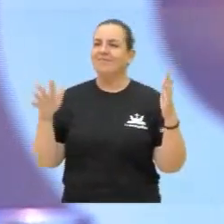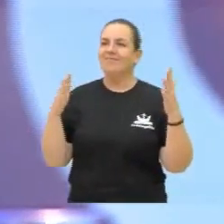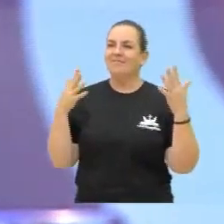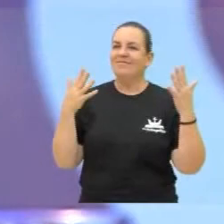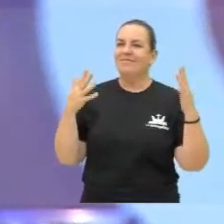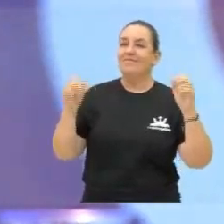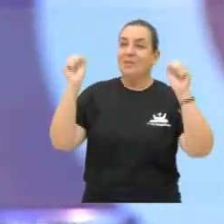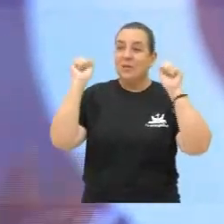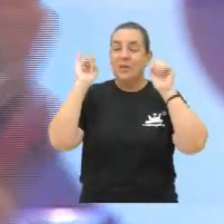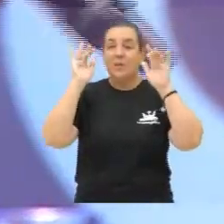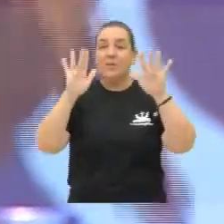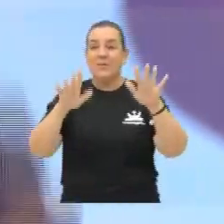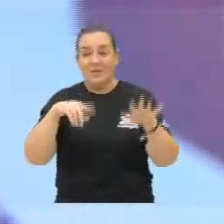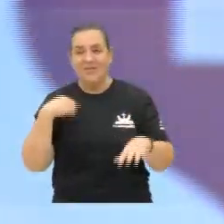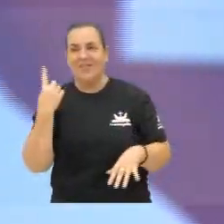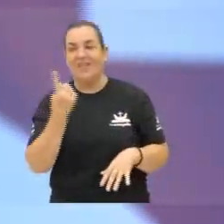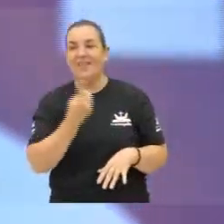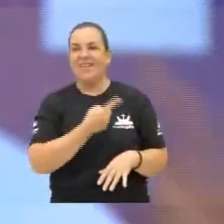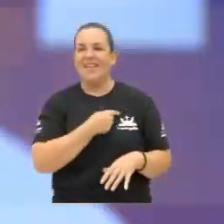abençoados.